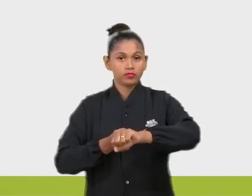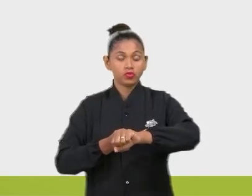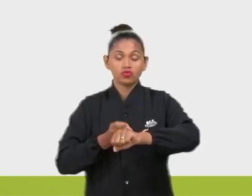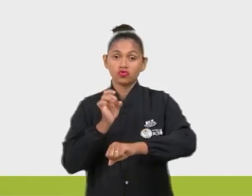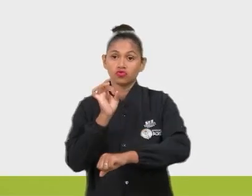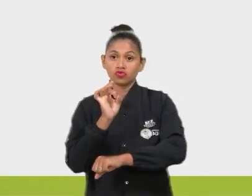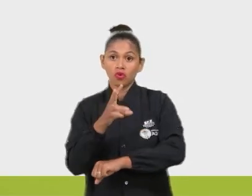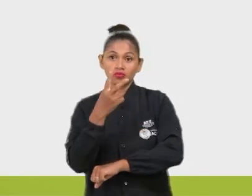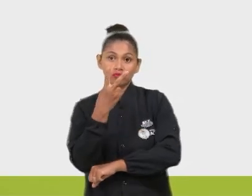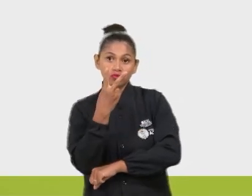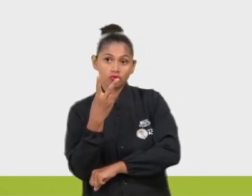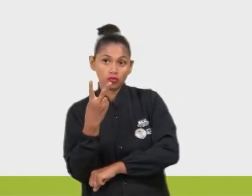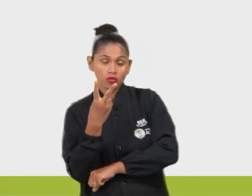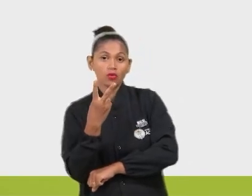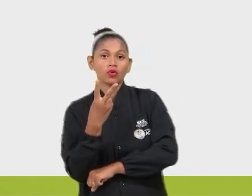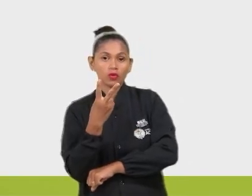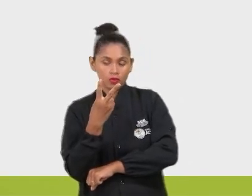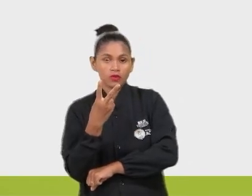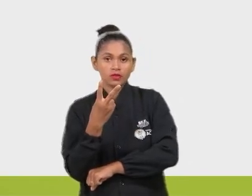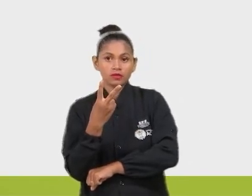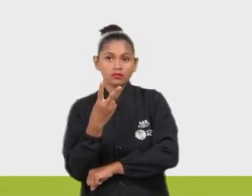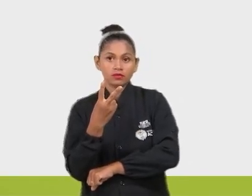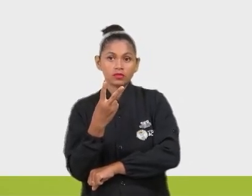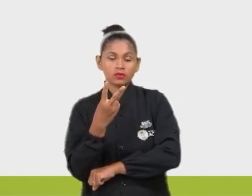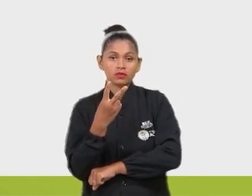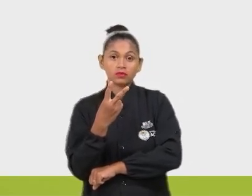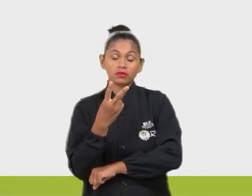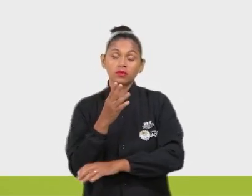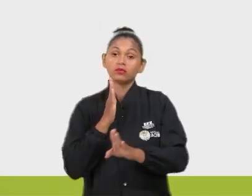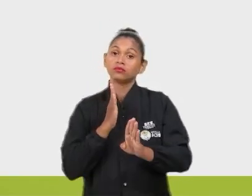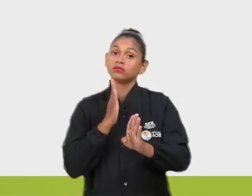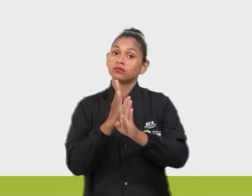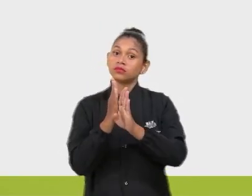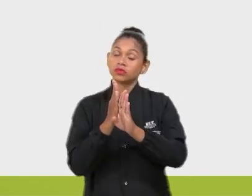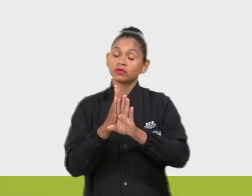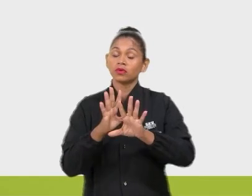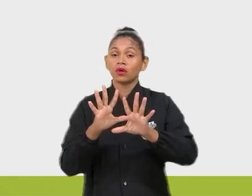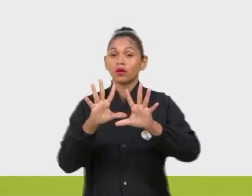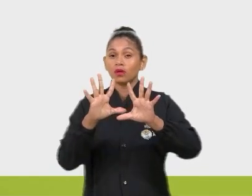elementos, que é o mercúrio e o bromo, eles vão ser encontrados na sua forma